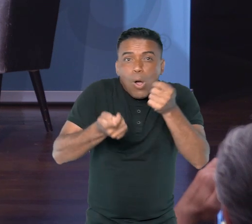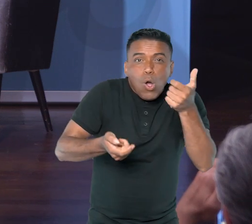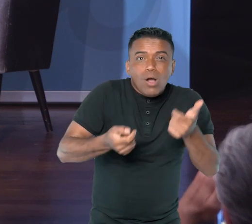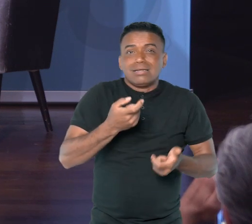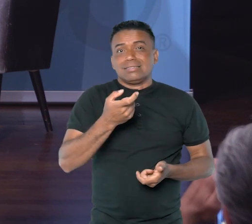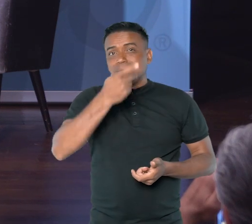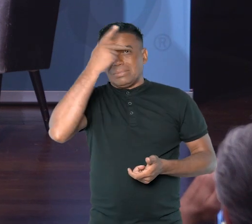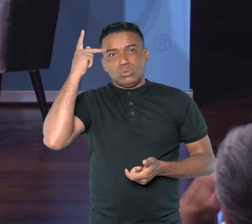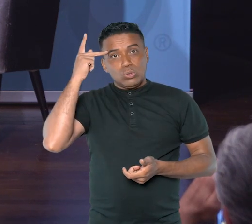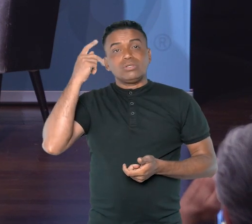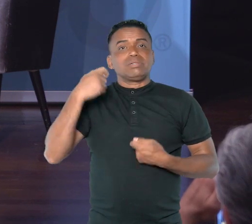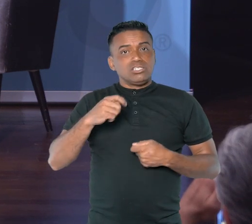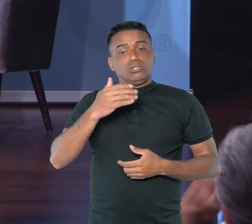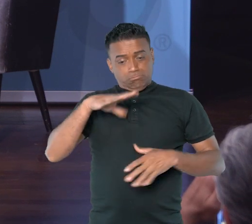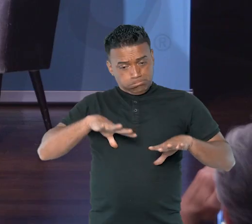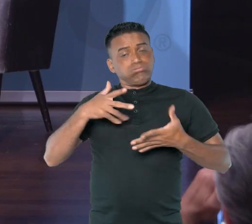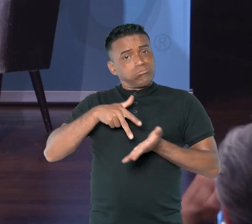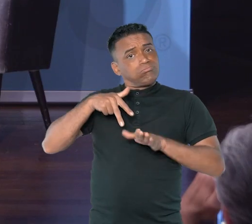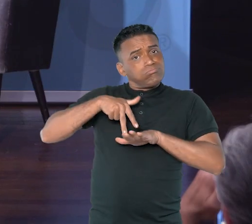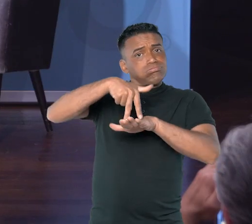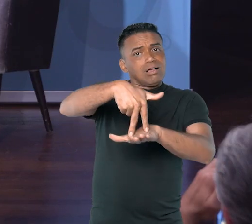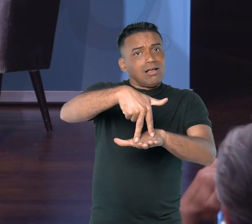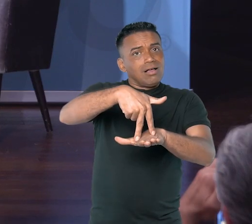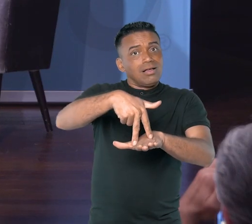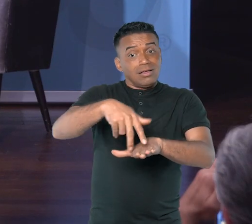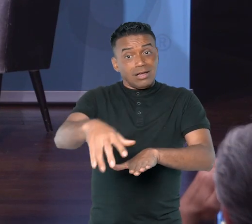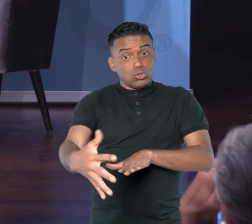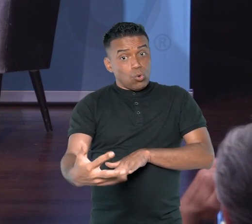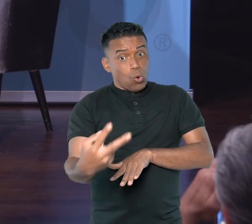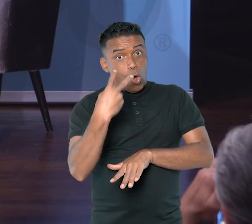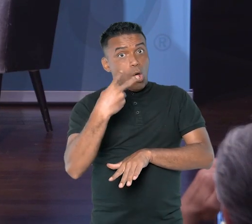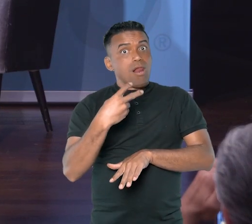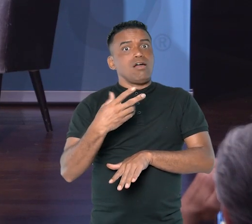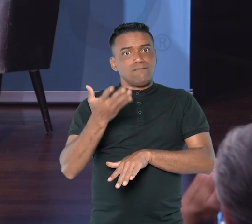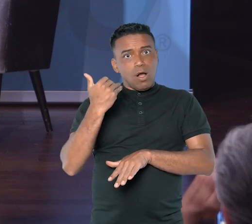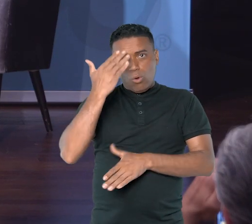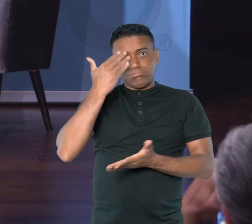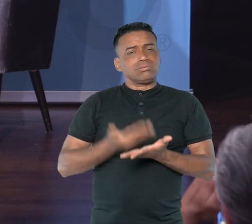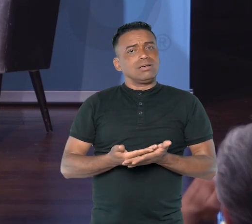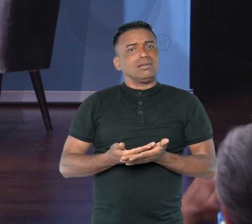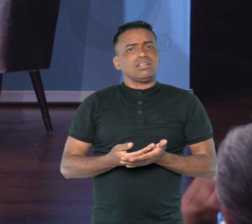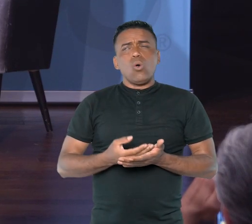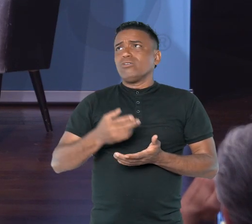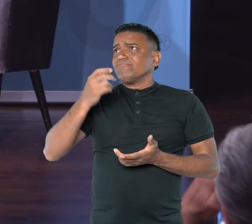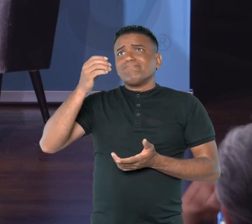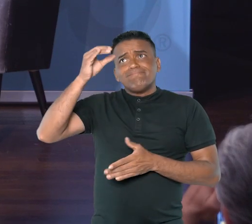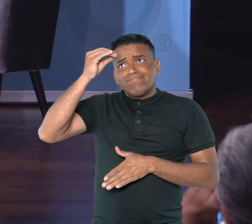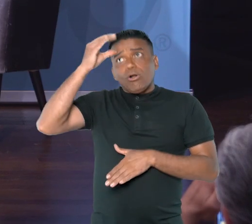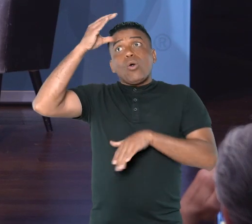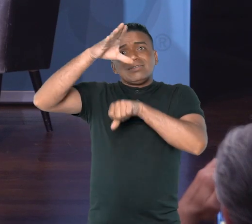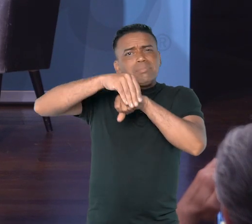única alternativa é seguir em frente. Surrender, Dorothy, dizem os olhos do meu cão-guia. A razão passa as rédeas a uma